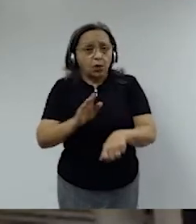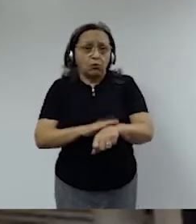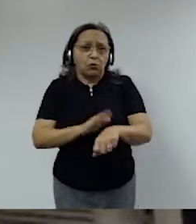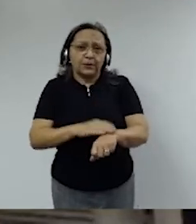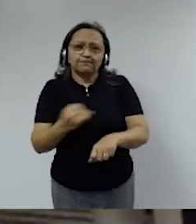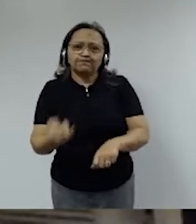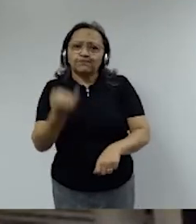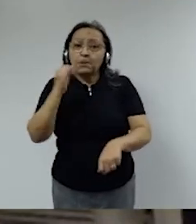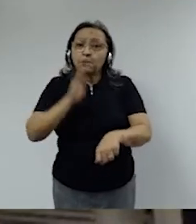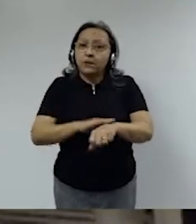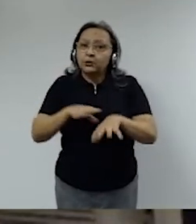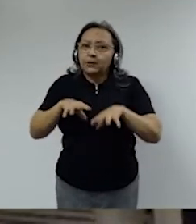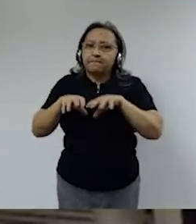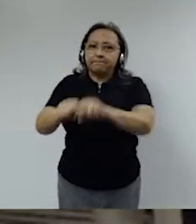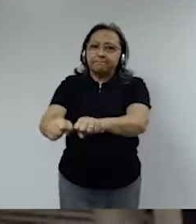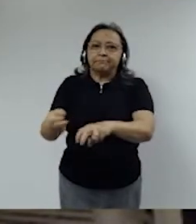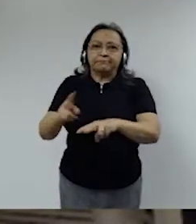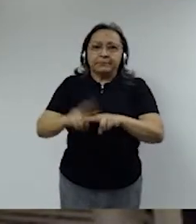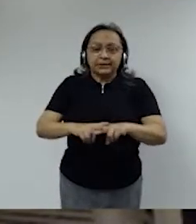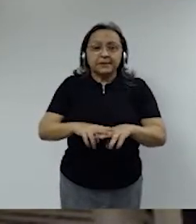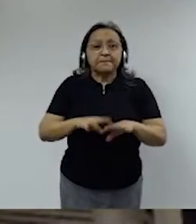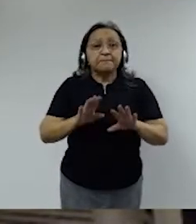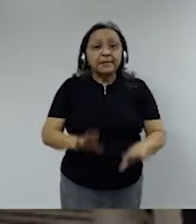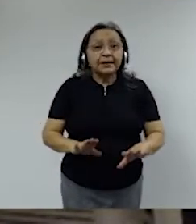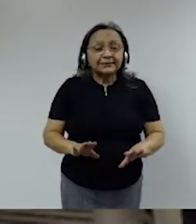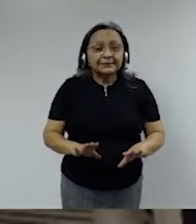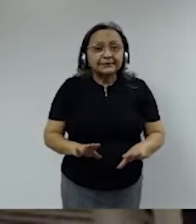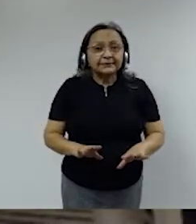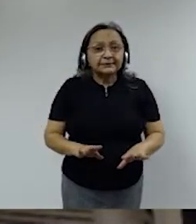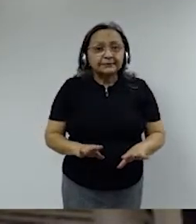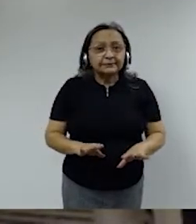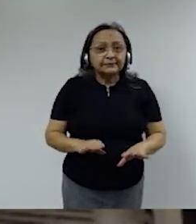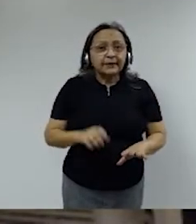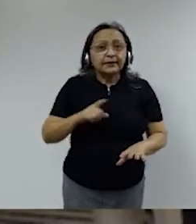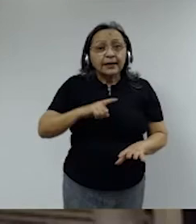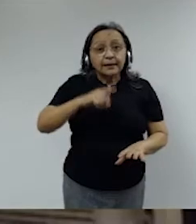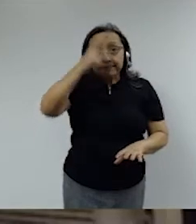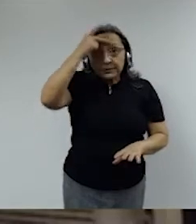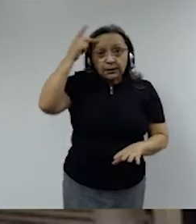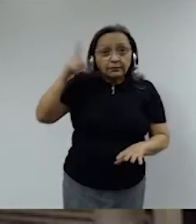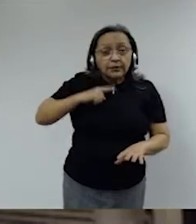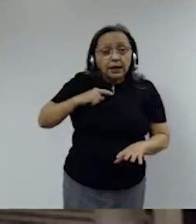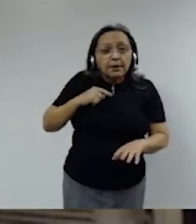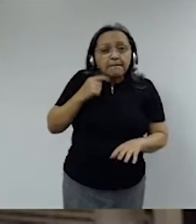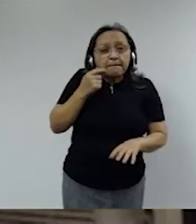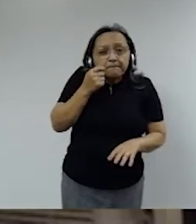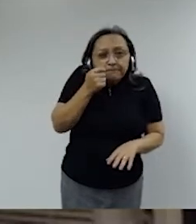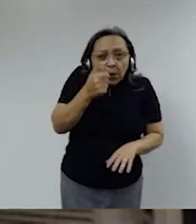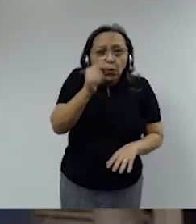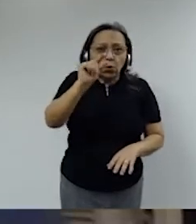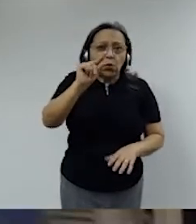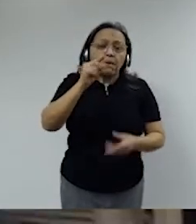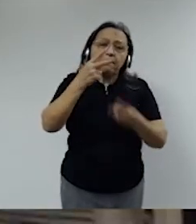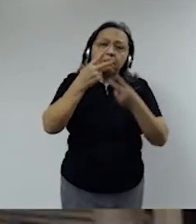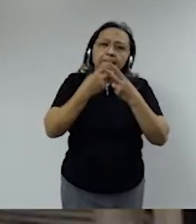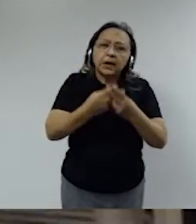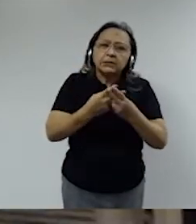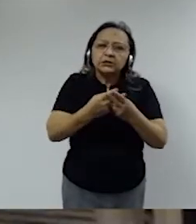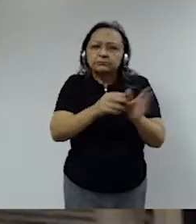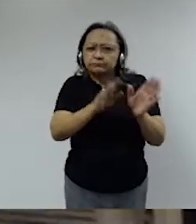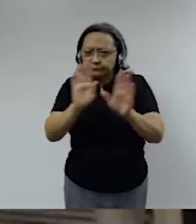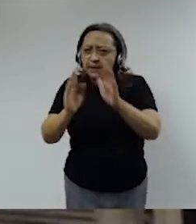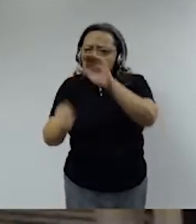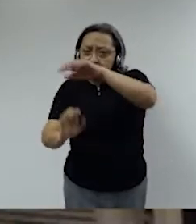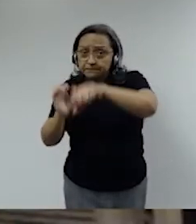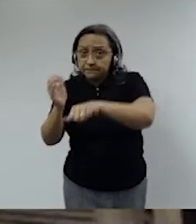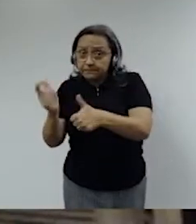o momento da prisão. Mas quem tem um pouco mais de paciência para verificar o que é que no direito